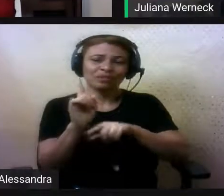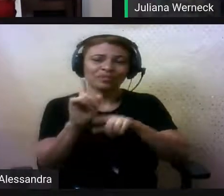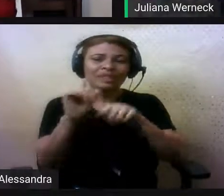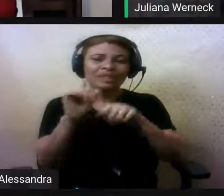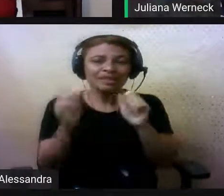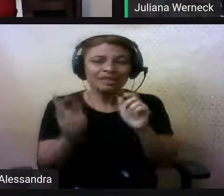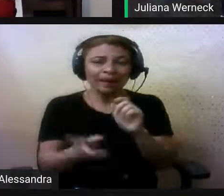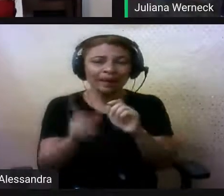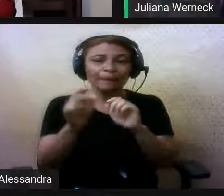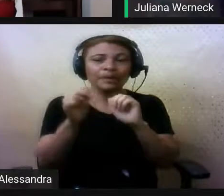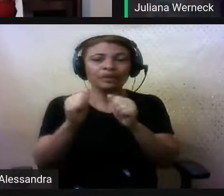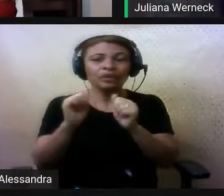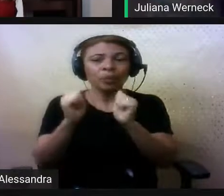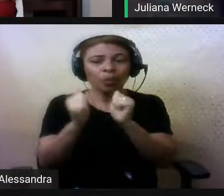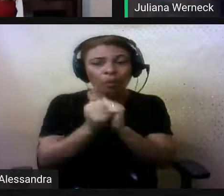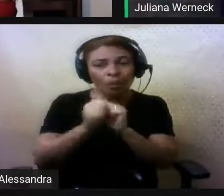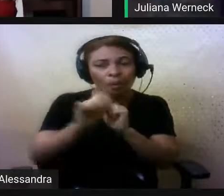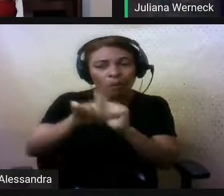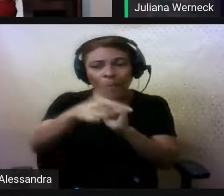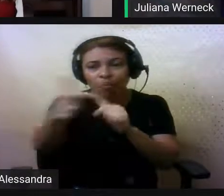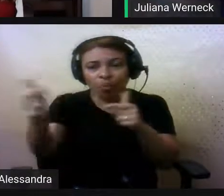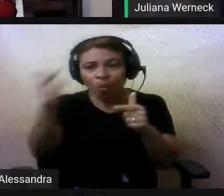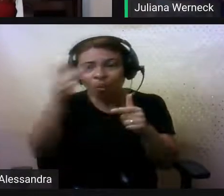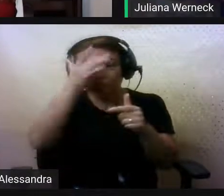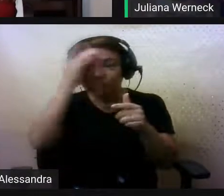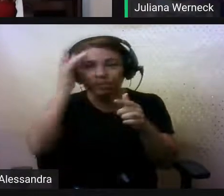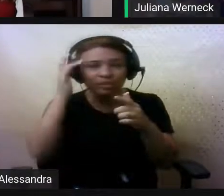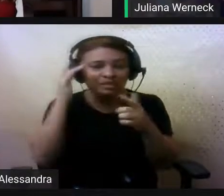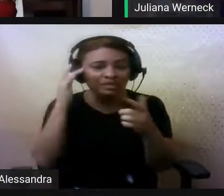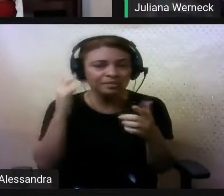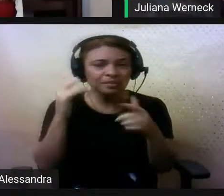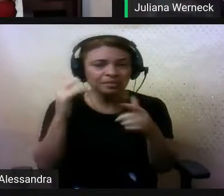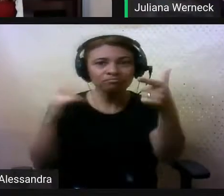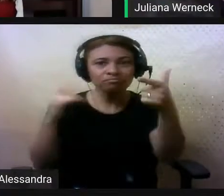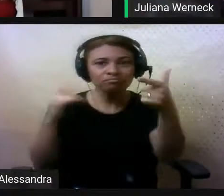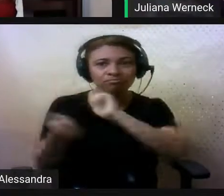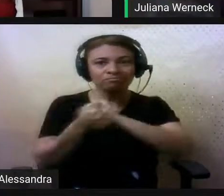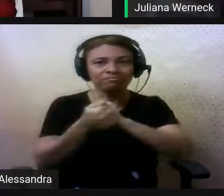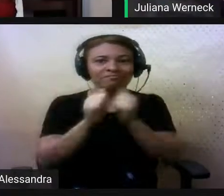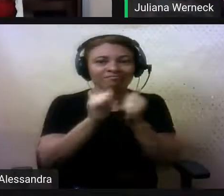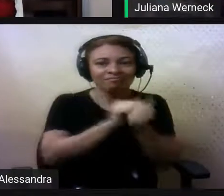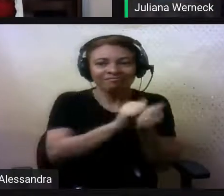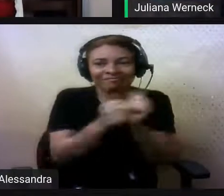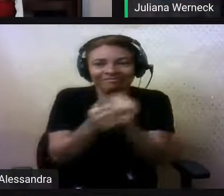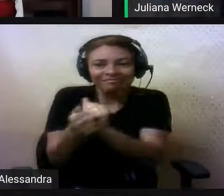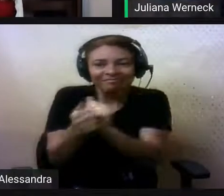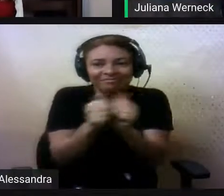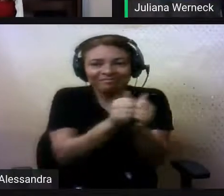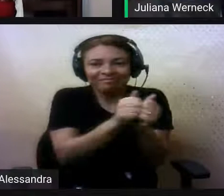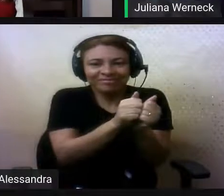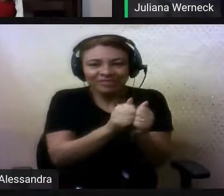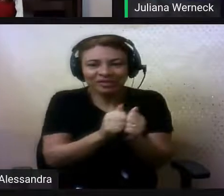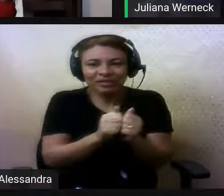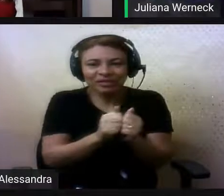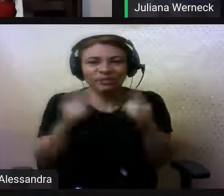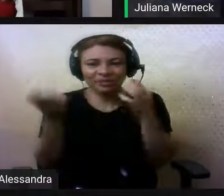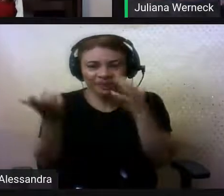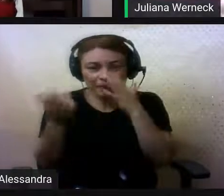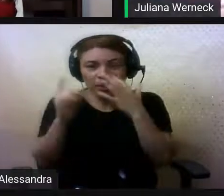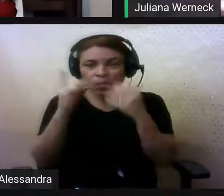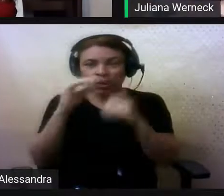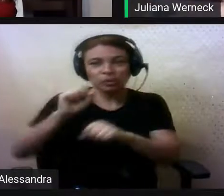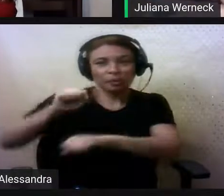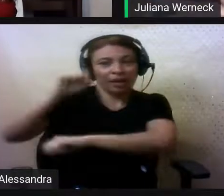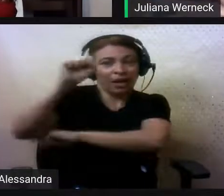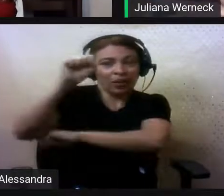tudo também, né, com os outros, quem quer que sejam esses outros, né? É meio um mito assim, de super-herói, né, que vai...